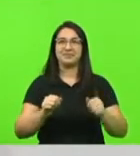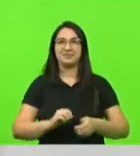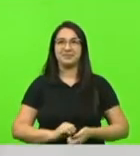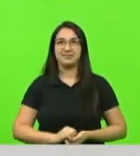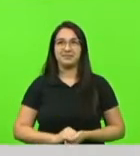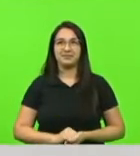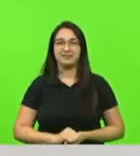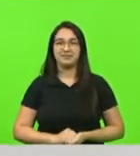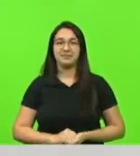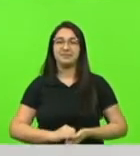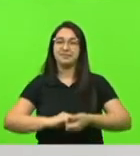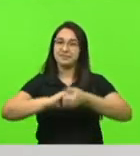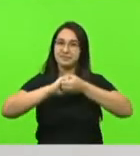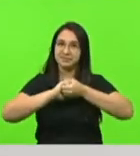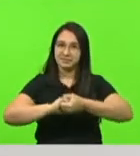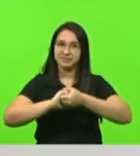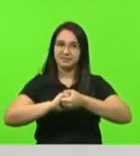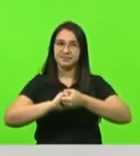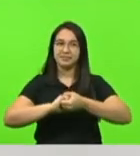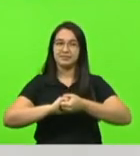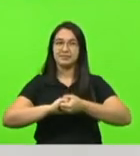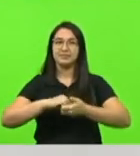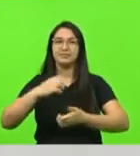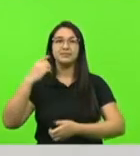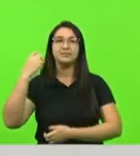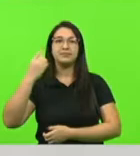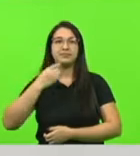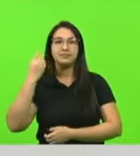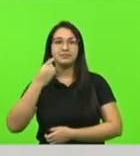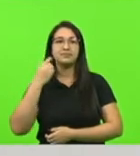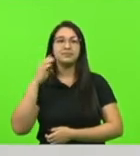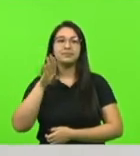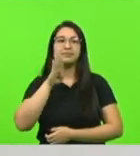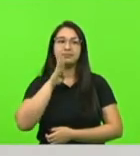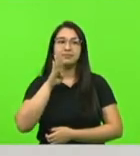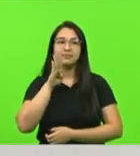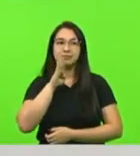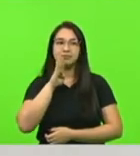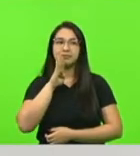Eu quero cumprimentar ao deputado Nilson Berlanda, que preside essa sessão.